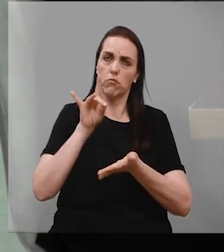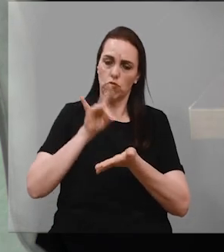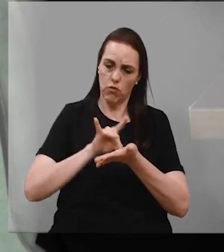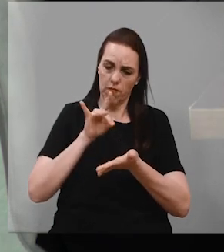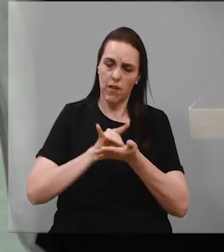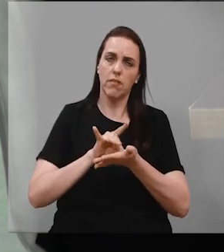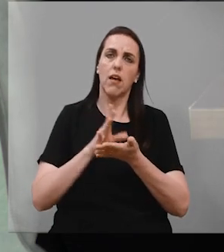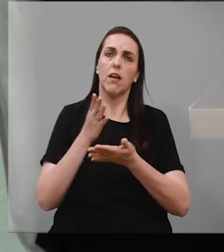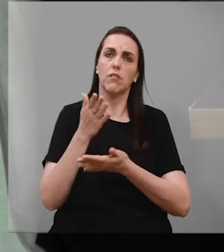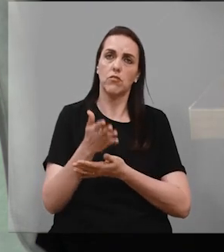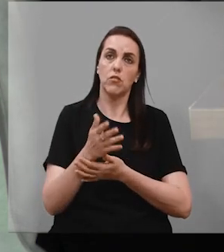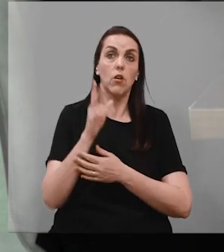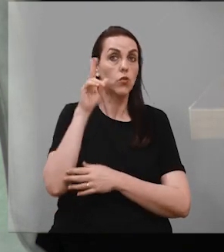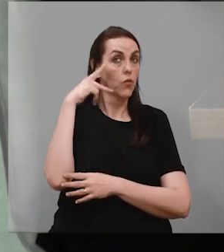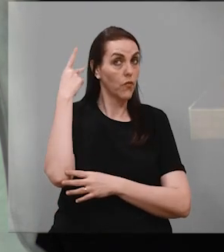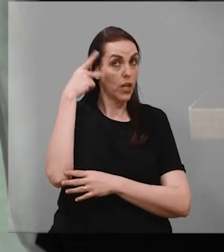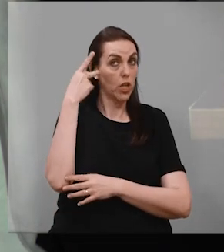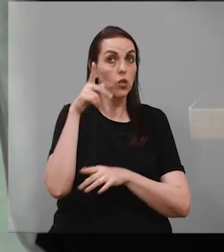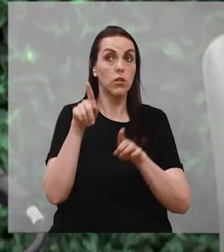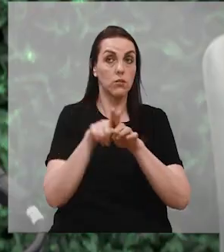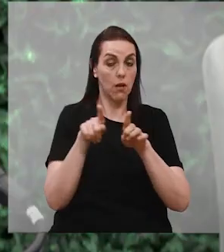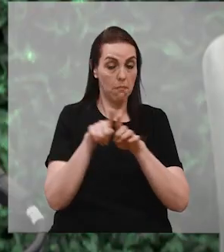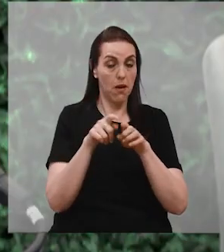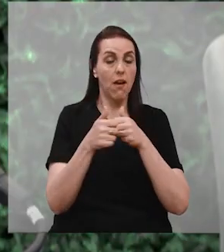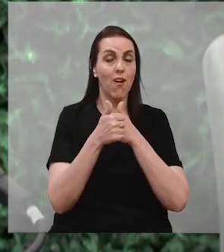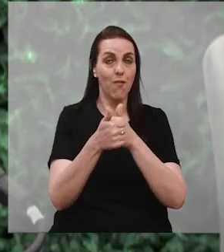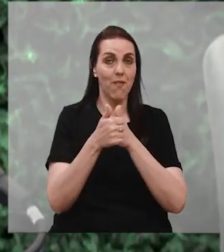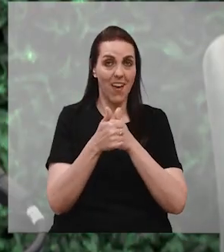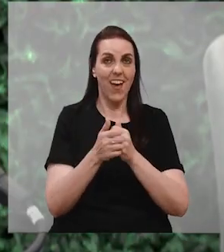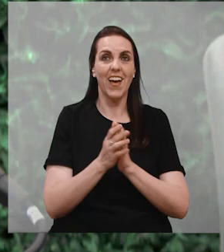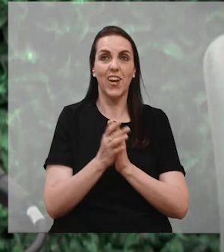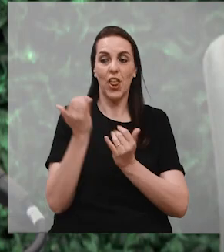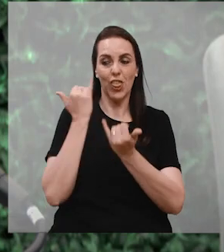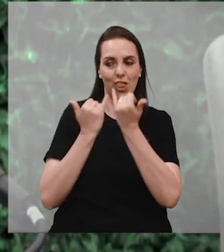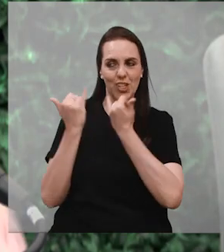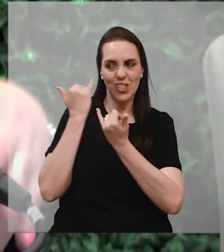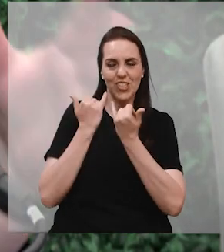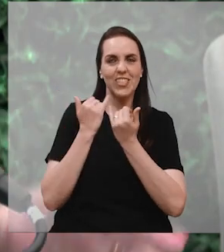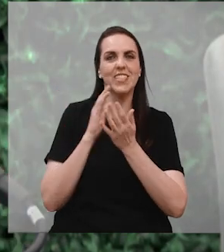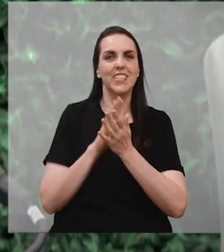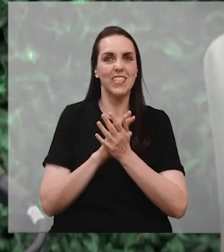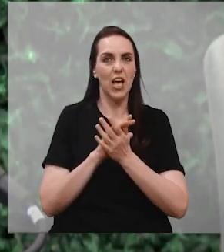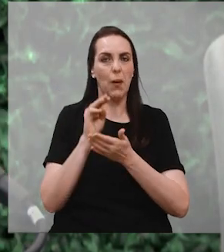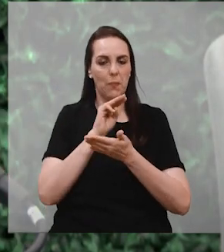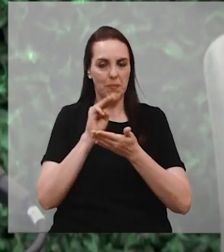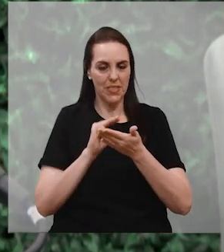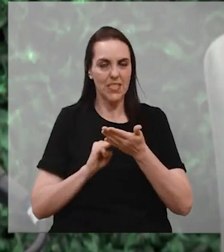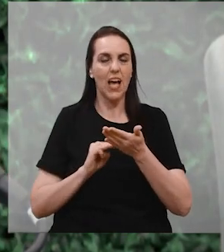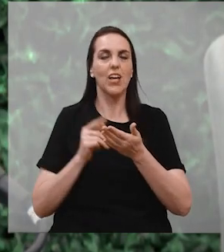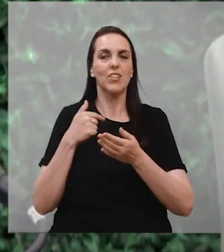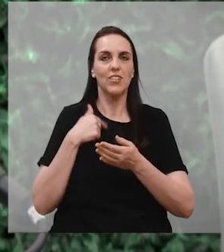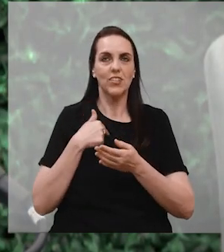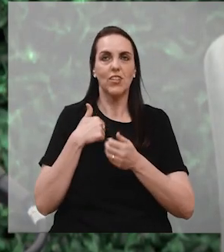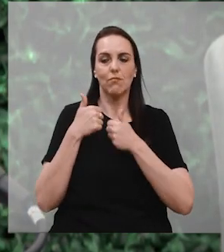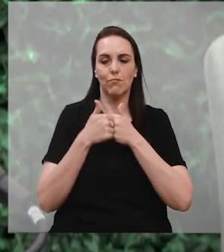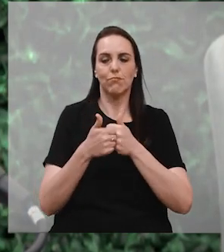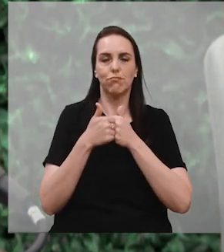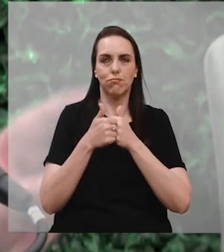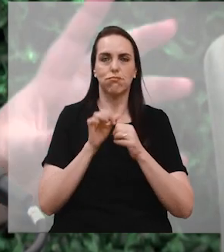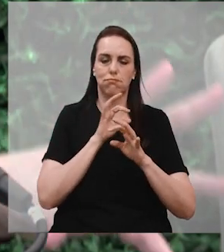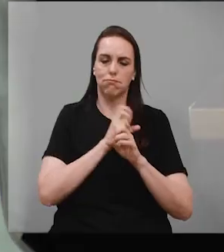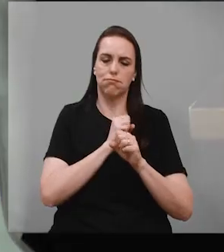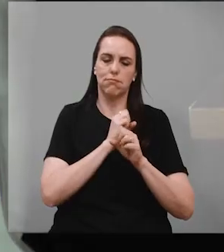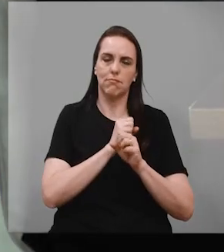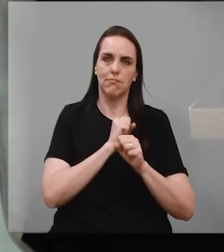com a gente mesmo. Os próprios vereadores, né? Com certeza. Nos mandavam notícias, mensagens de que estavam acompanhando a apuração por meio da